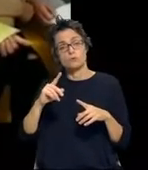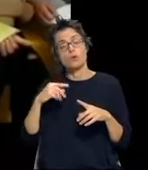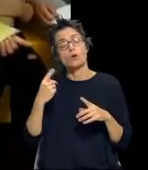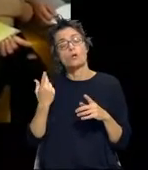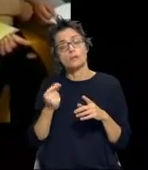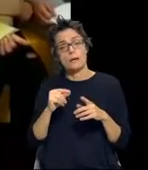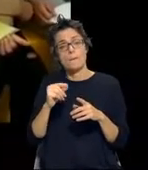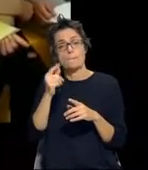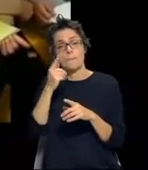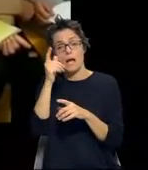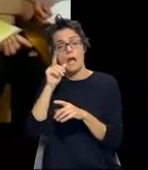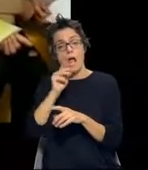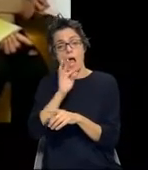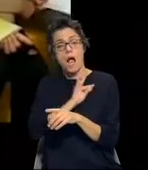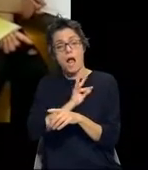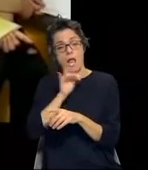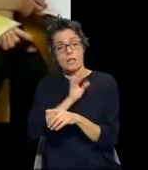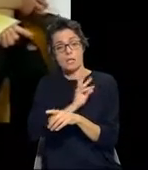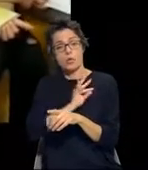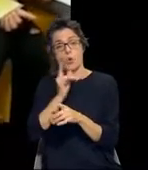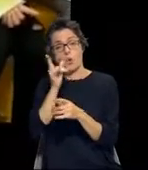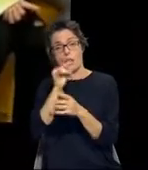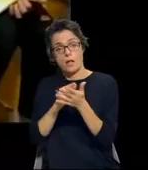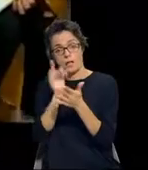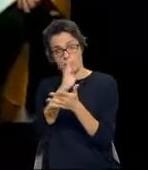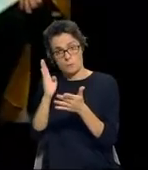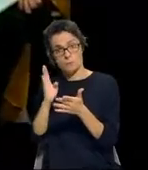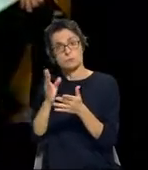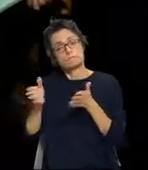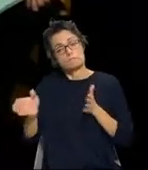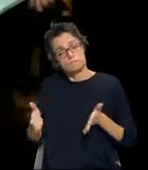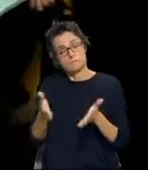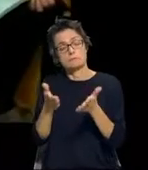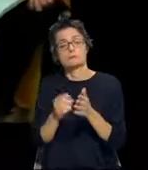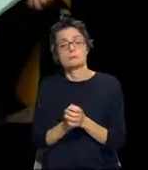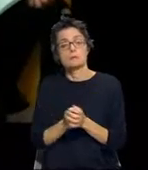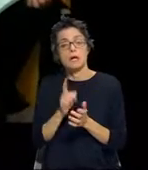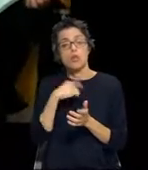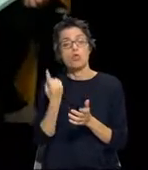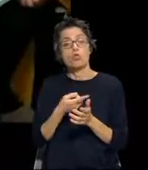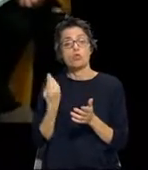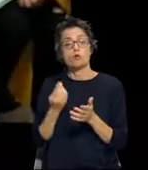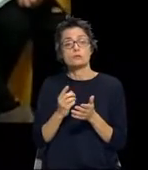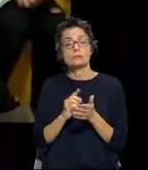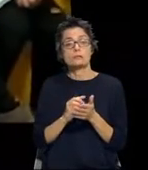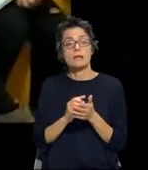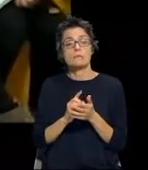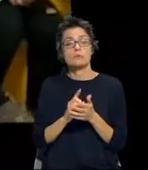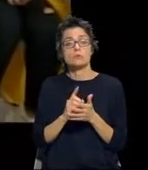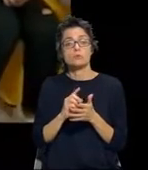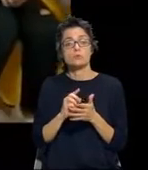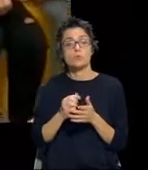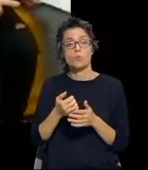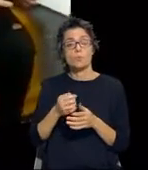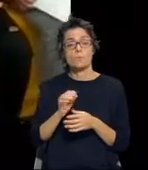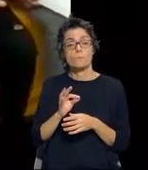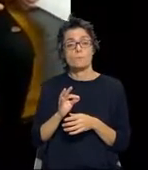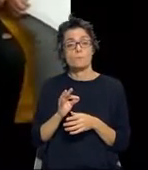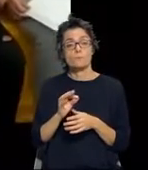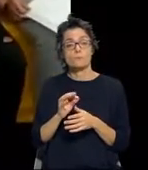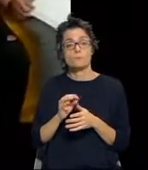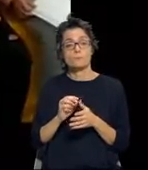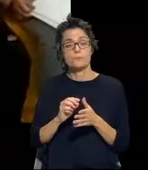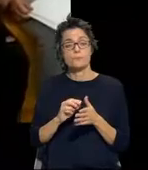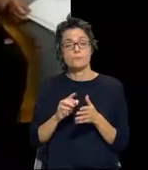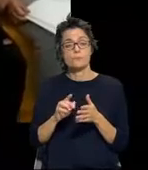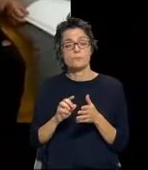Bibliotecária Márcia Saraiva. Muito bem, muito bem. E fizemos o livro na altura do quarto ano. E agora estou no quinto. Sim, sim. Vamos